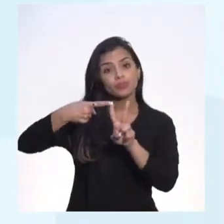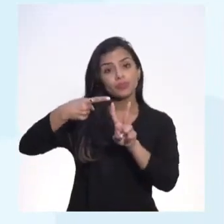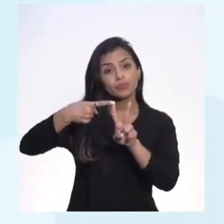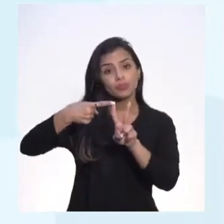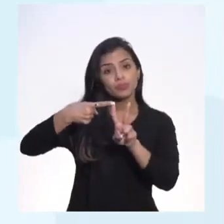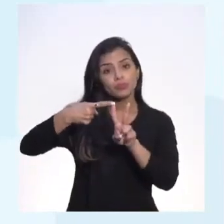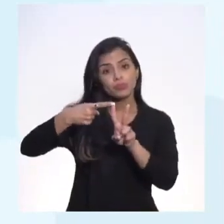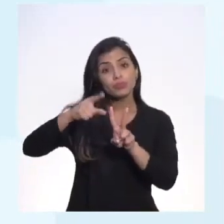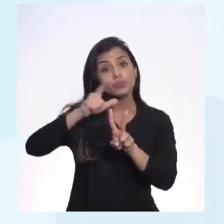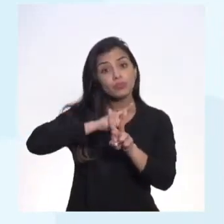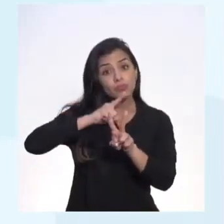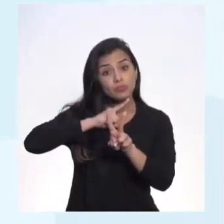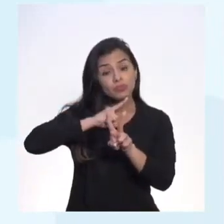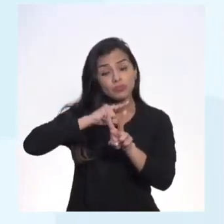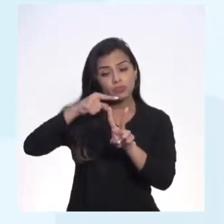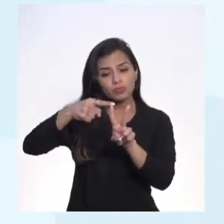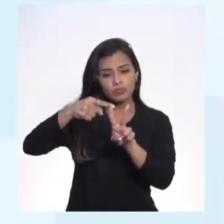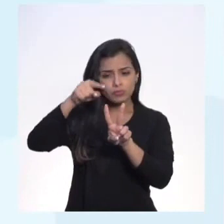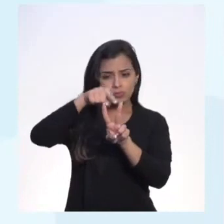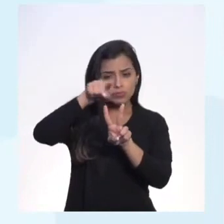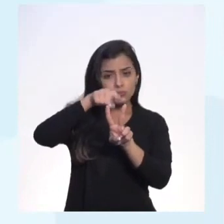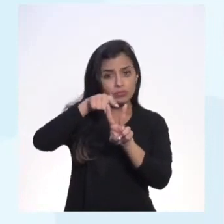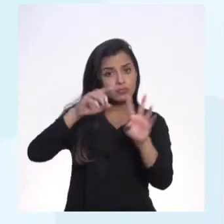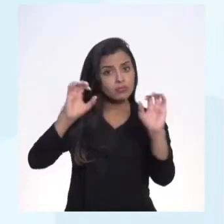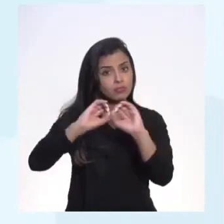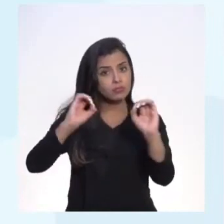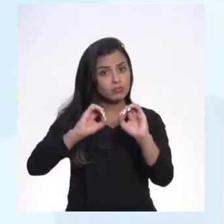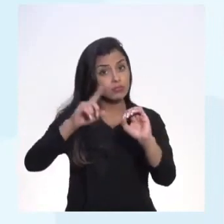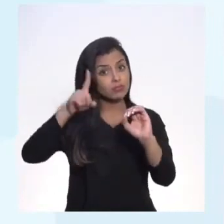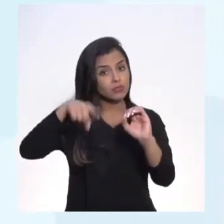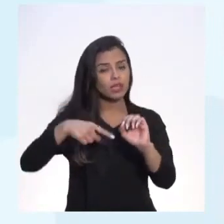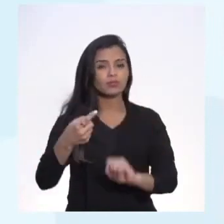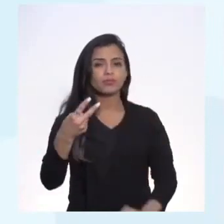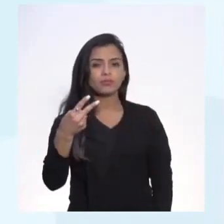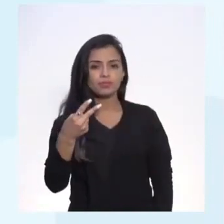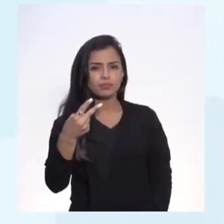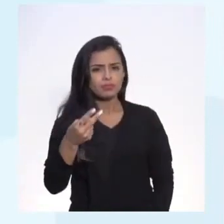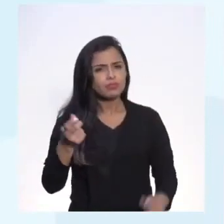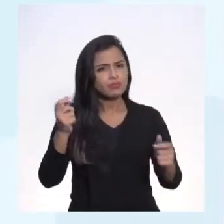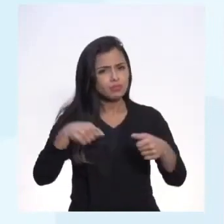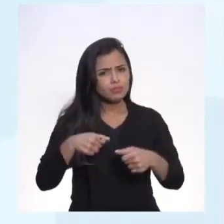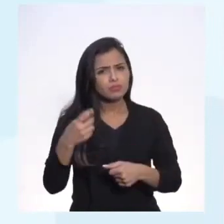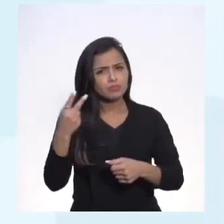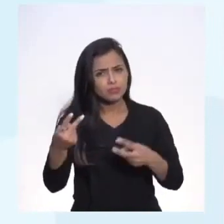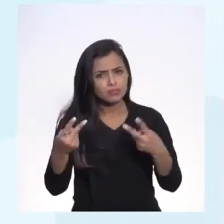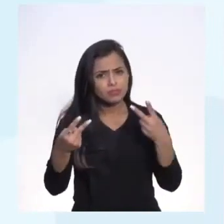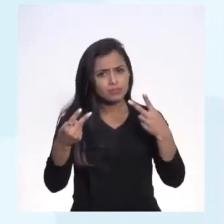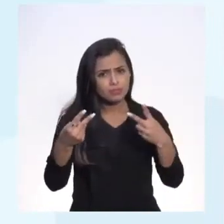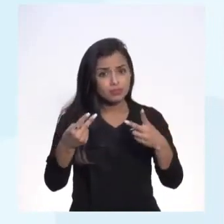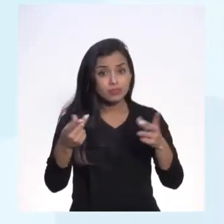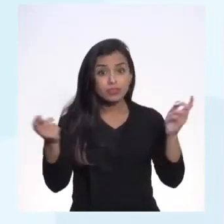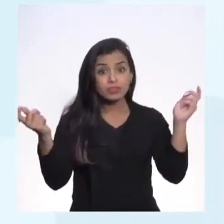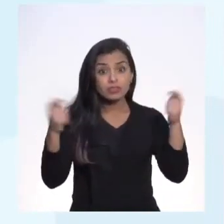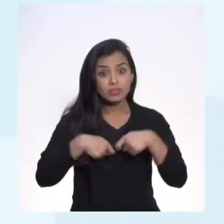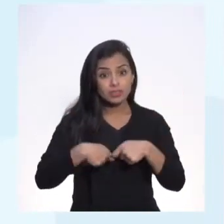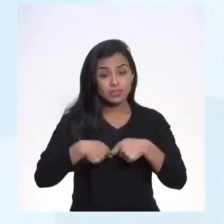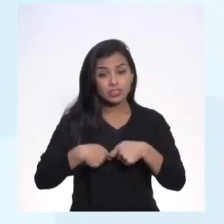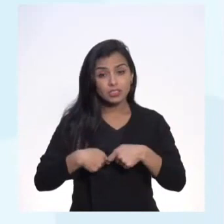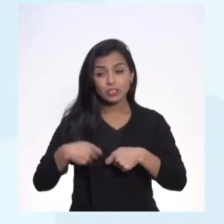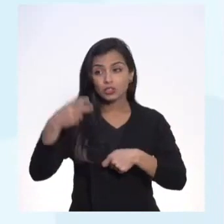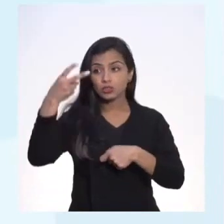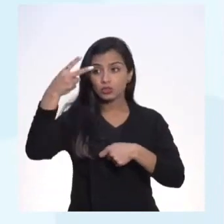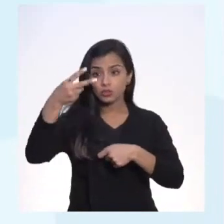Não aparece nada, é 2. Dá para juntar aqui de 2 em 2? Dá, olha que beleza. Eu vou